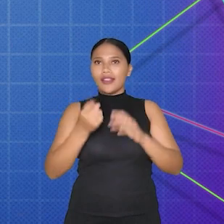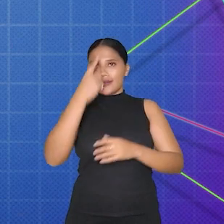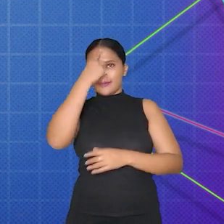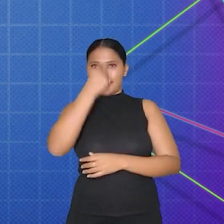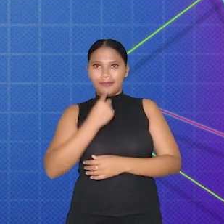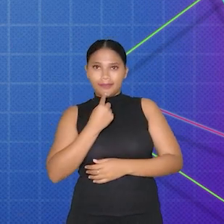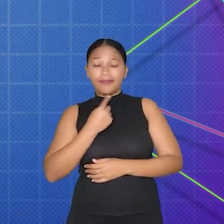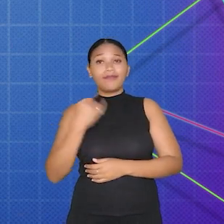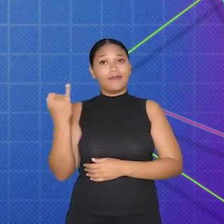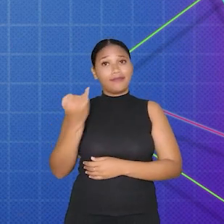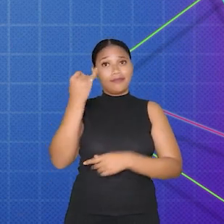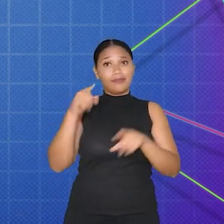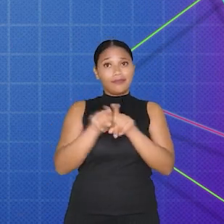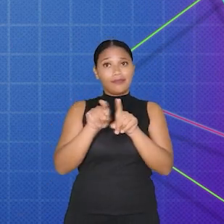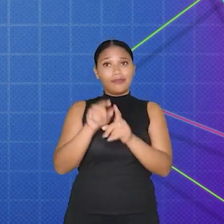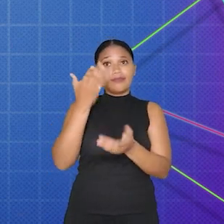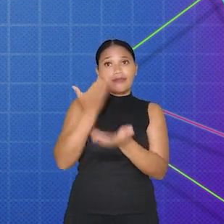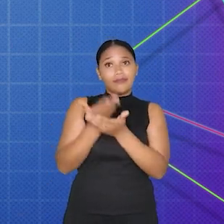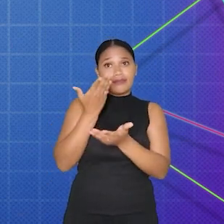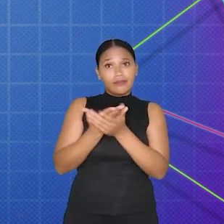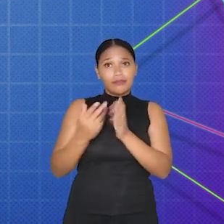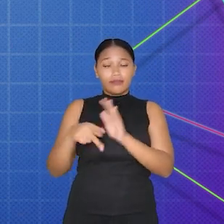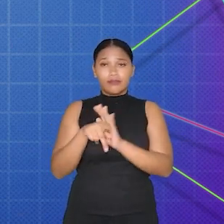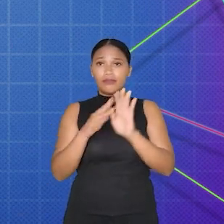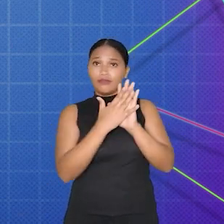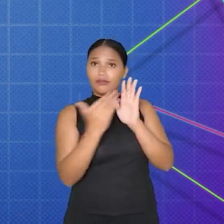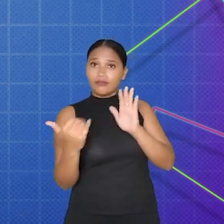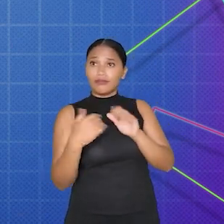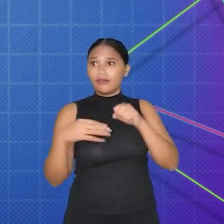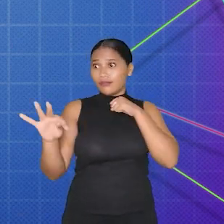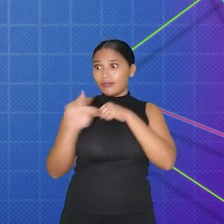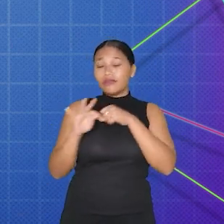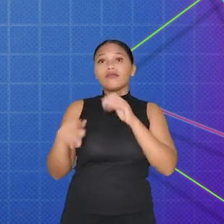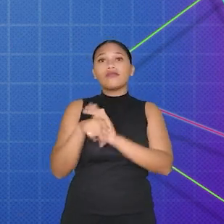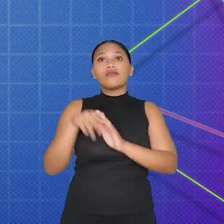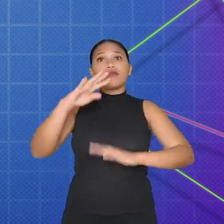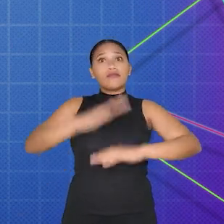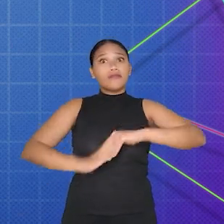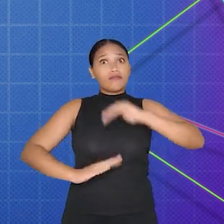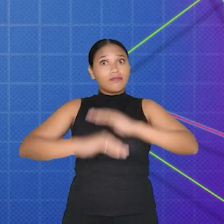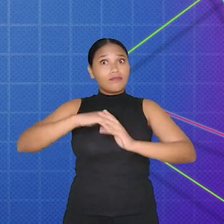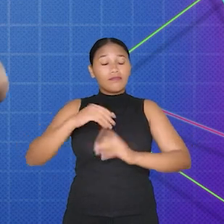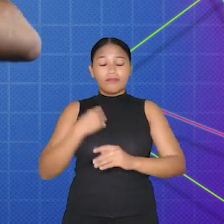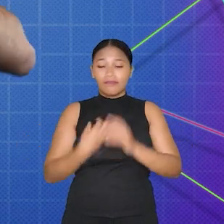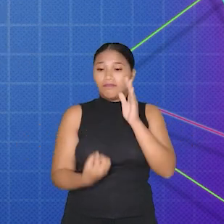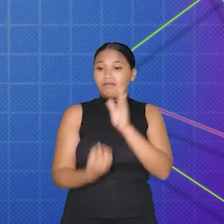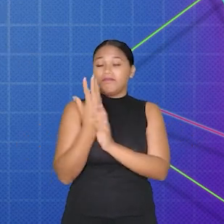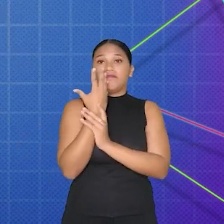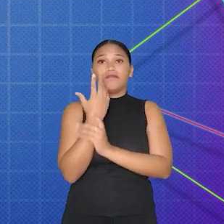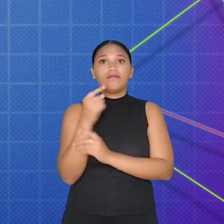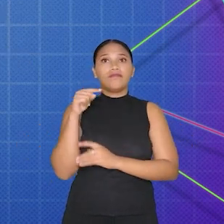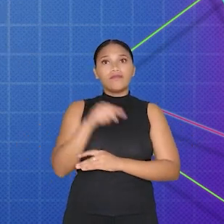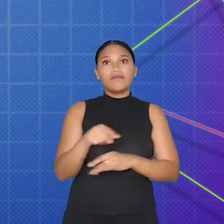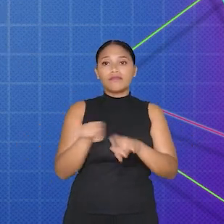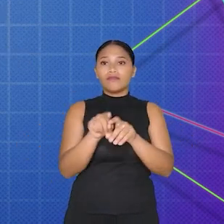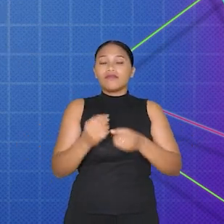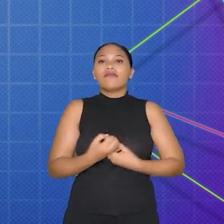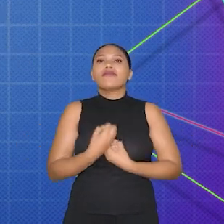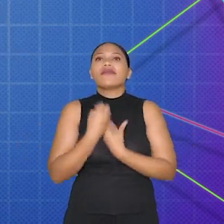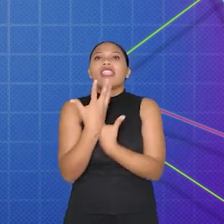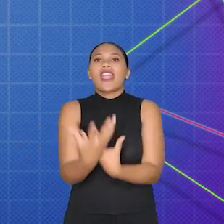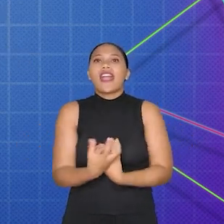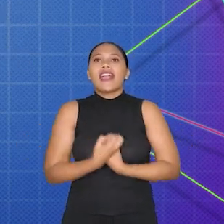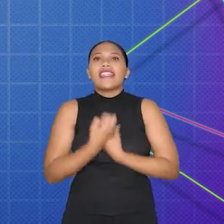da imagem final. É importante estudar as técnicas e conceitos básicos para se dominar essa habilidade e criar imagens em pixel art